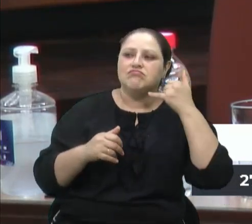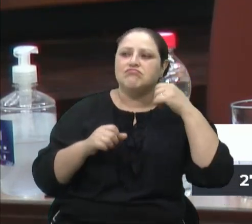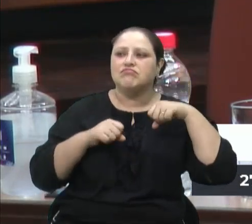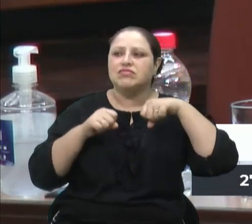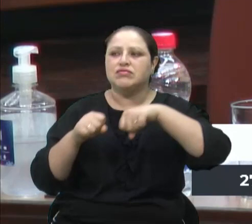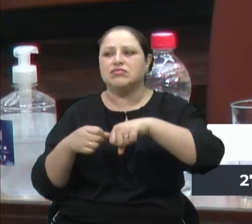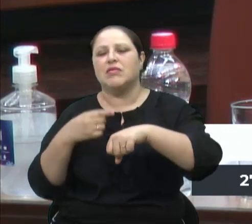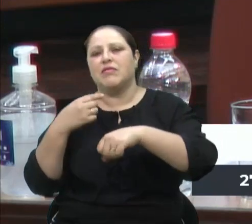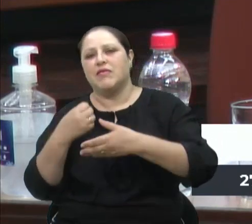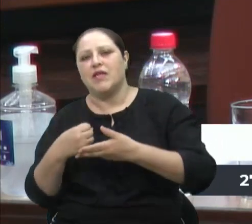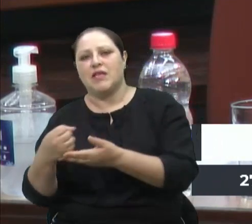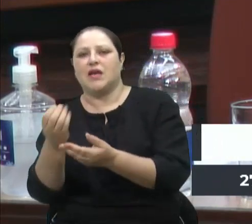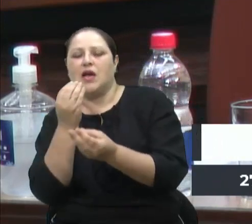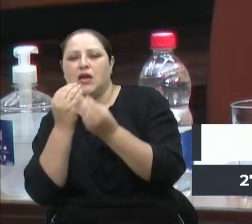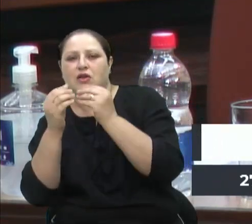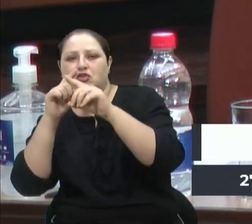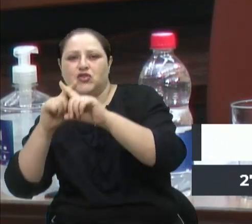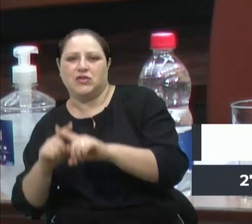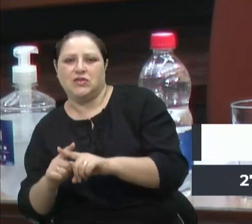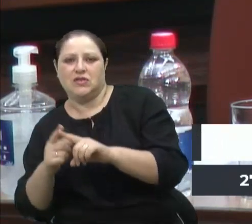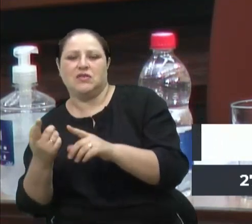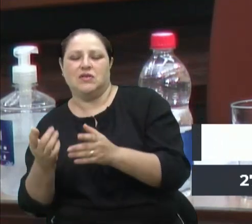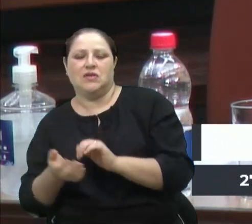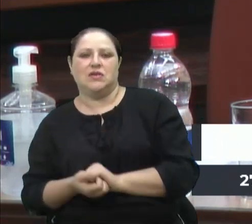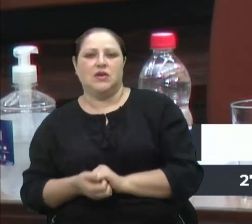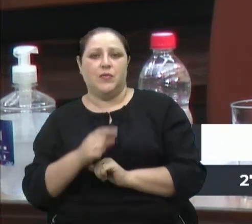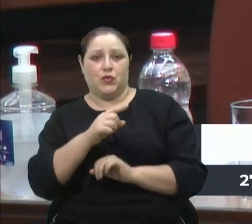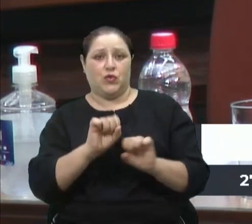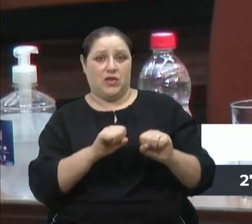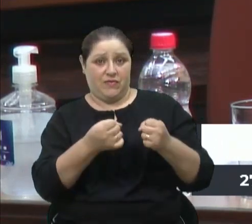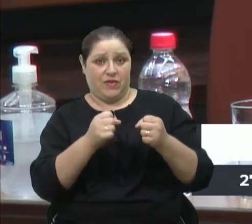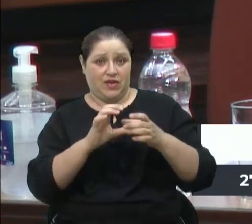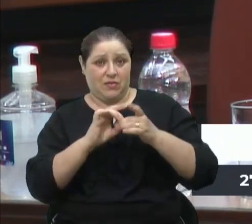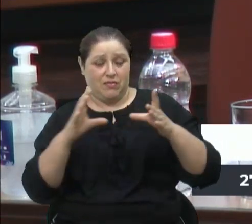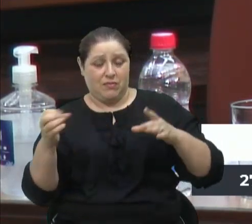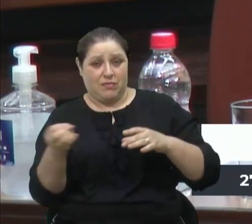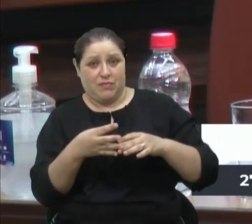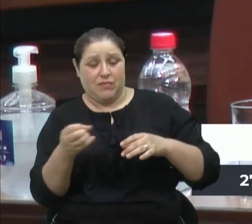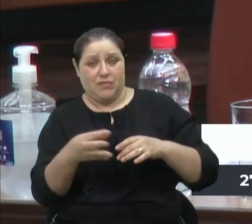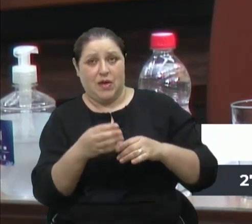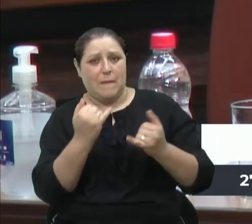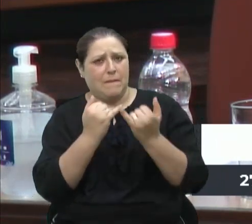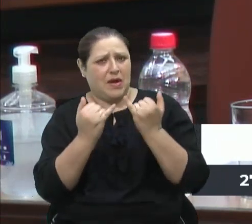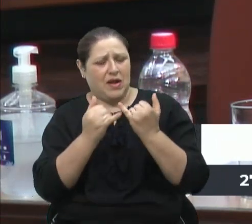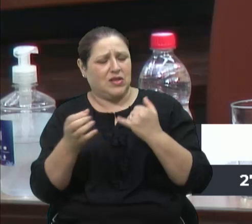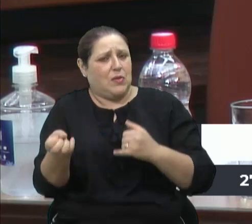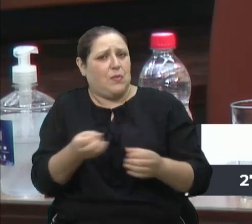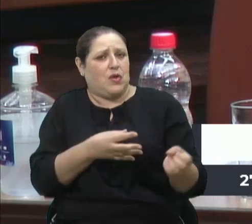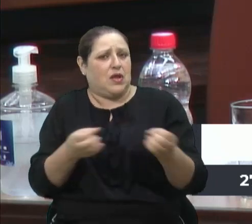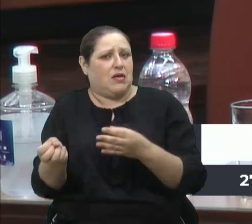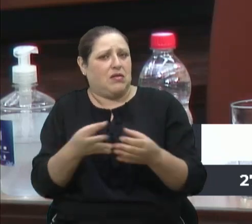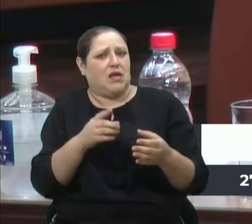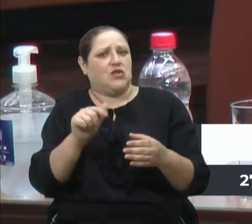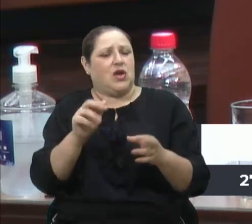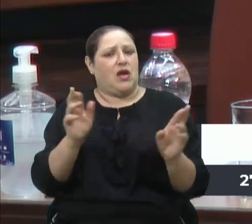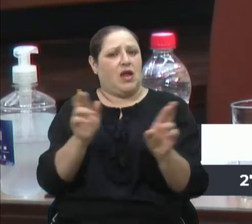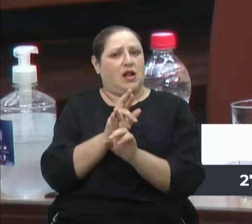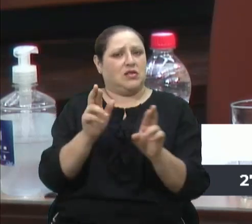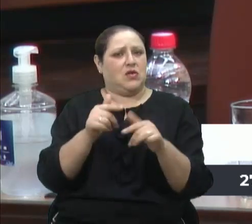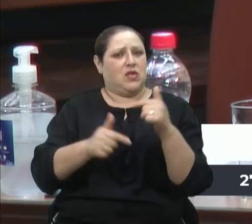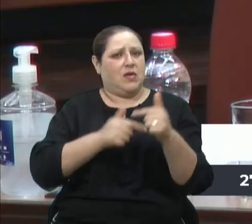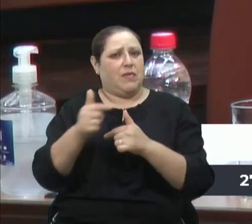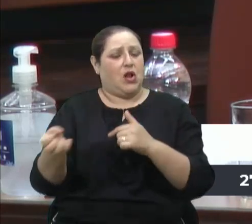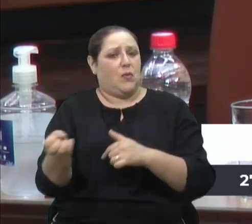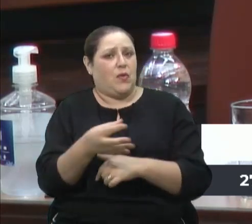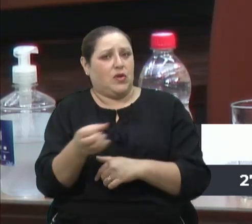liberdade econômica que o senhor defende, vereador Zanquim, meu colega, né, dessa aparência de modernidade. Nós estamos vivendo uma relação de trabalho